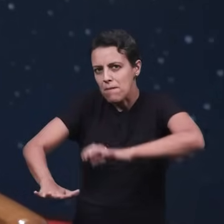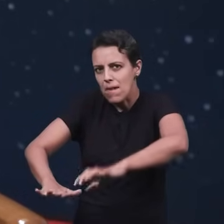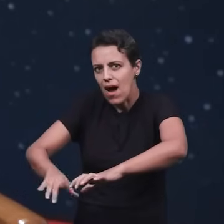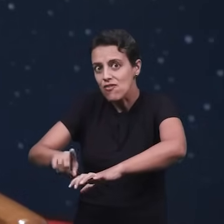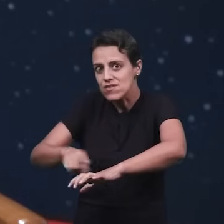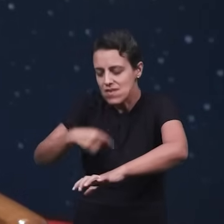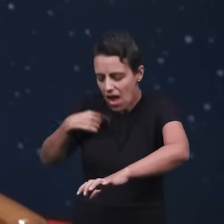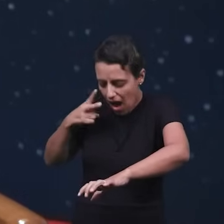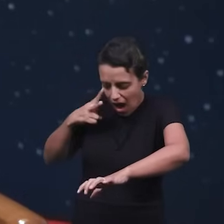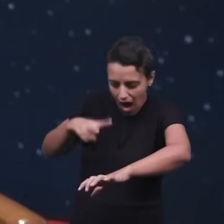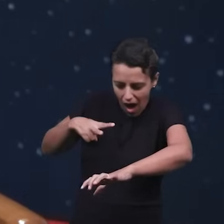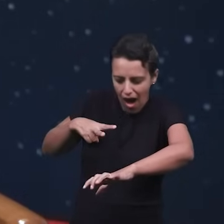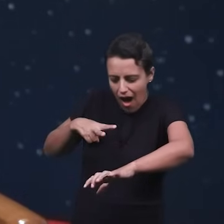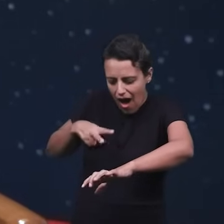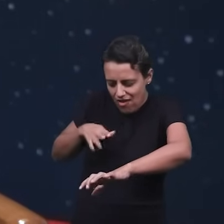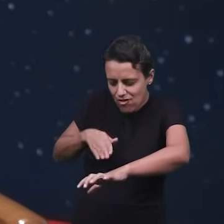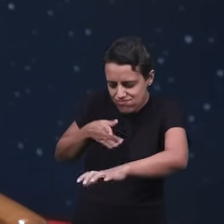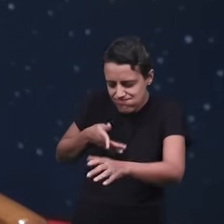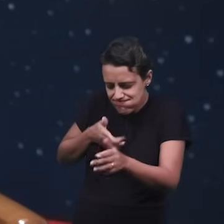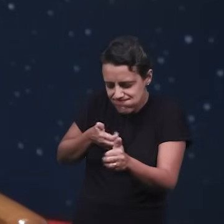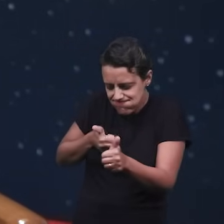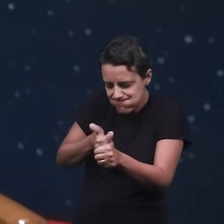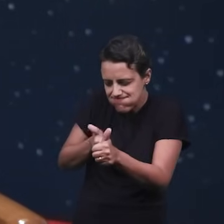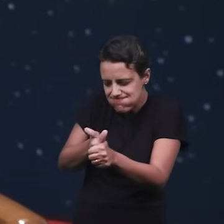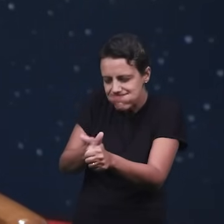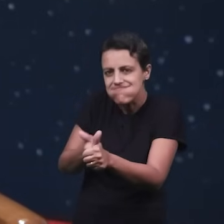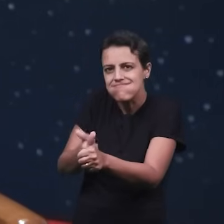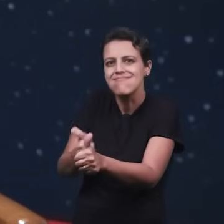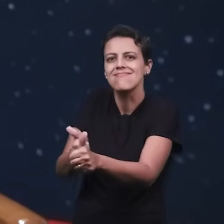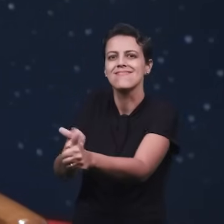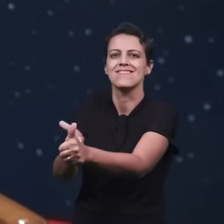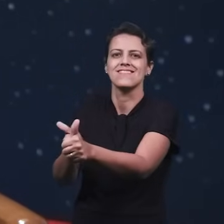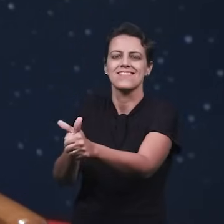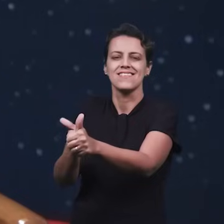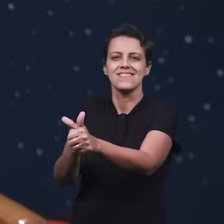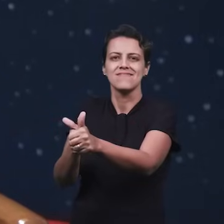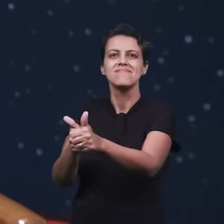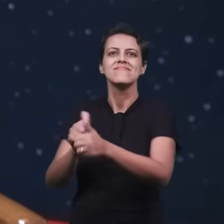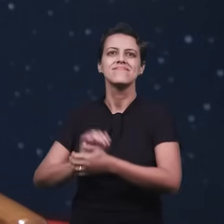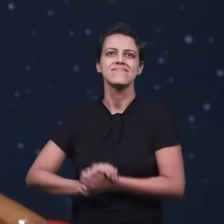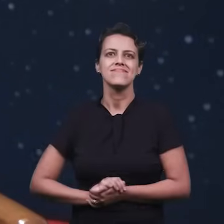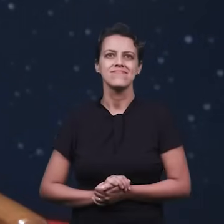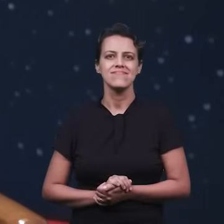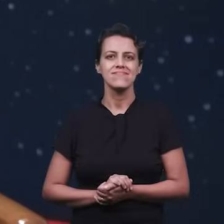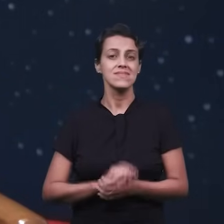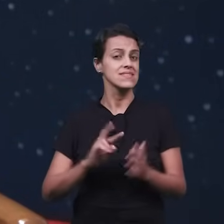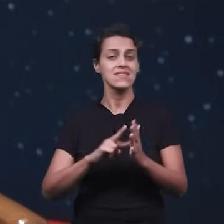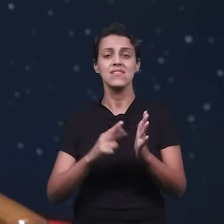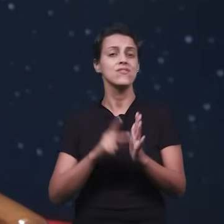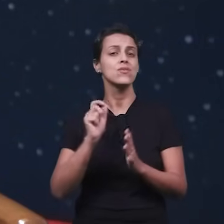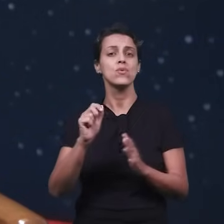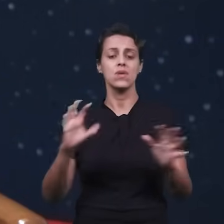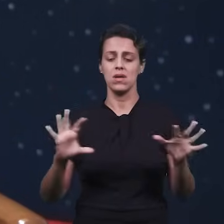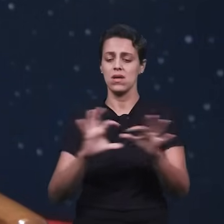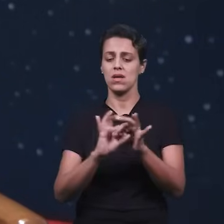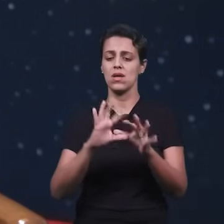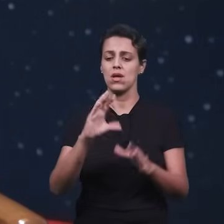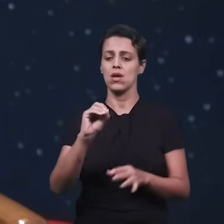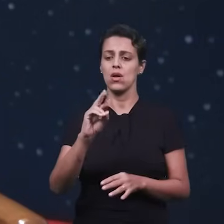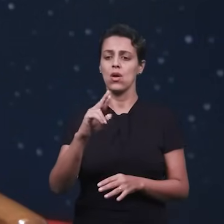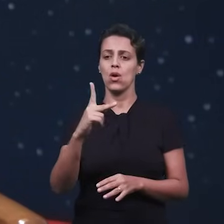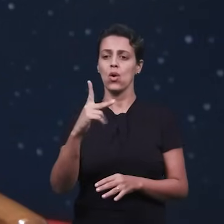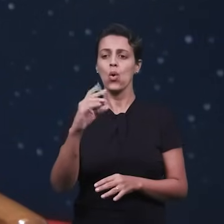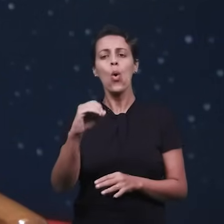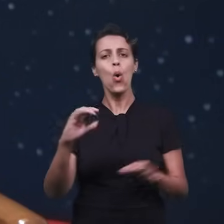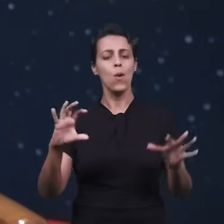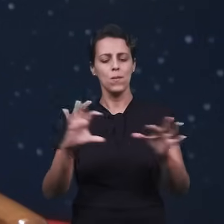erro. Amém. Esse versículo é uma reafirmação de uma doutrina que nós vivemos nessa obra extraordinária que é corpo. Você não